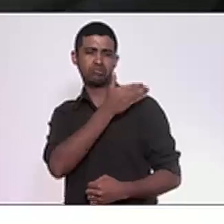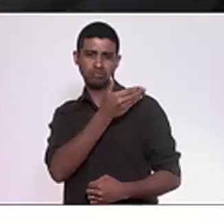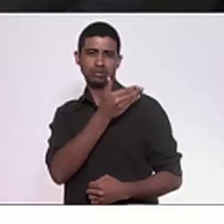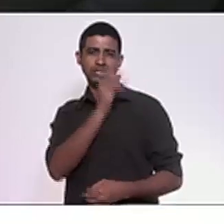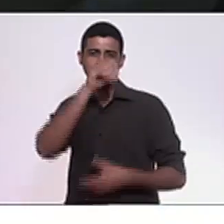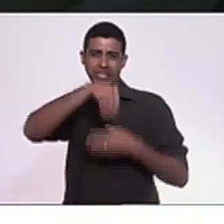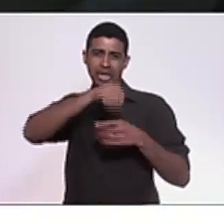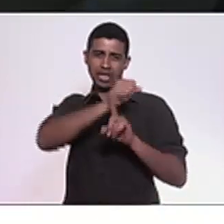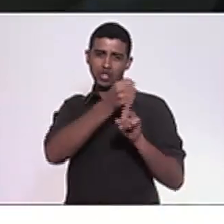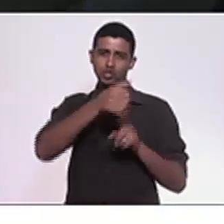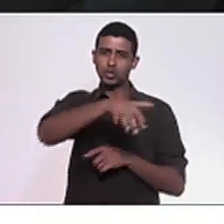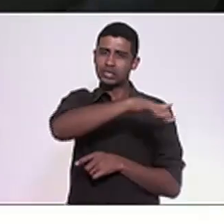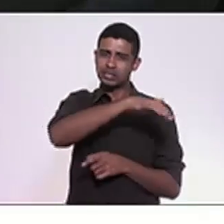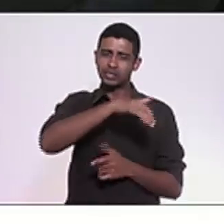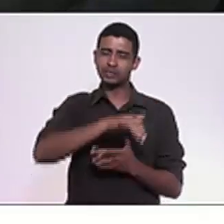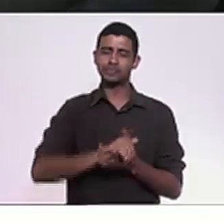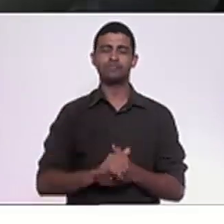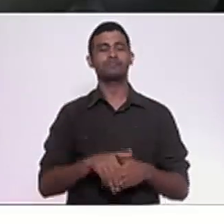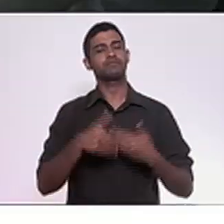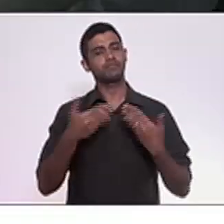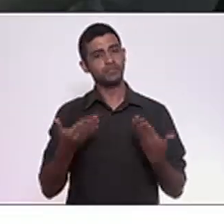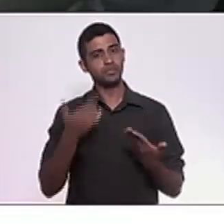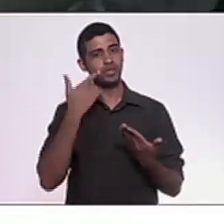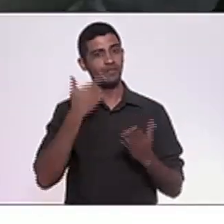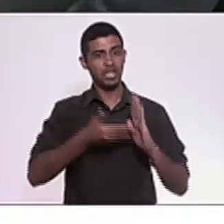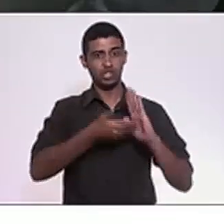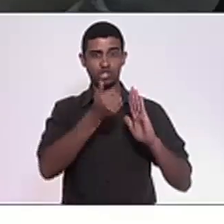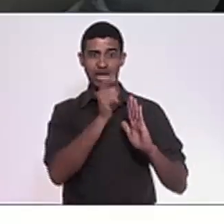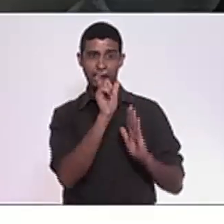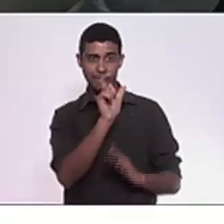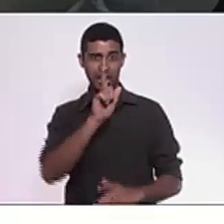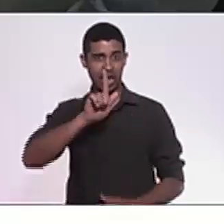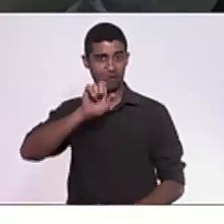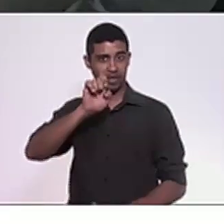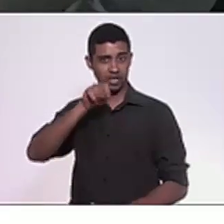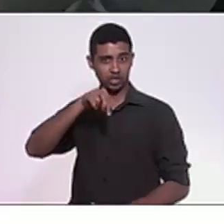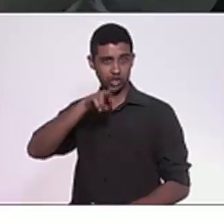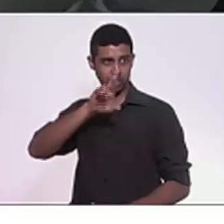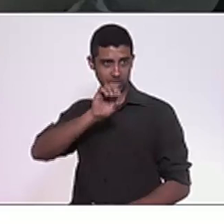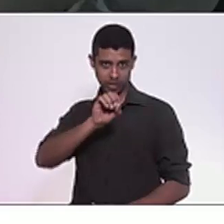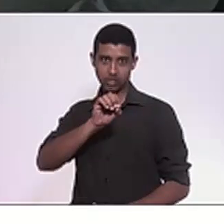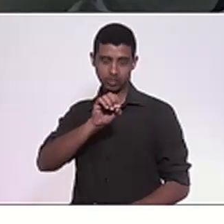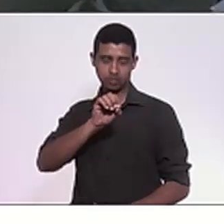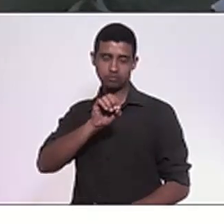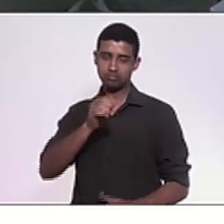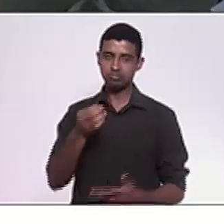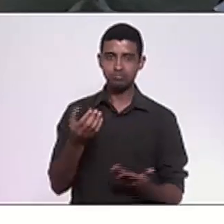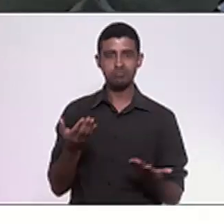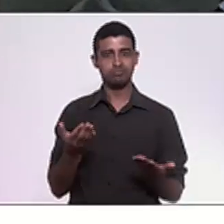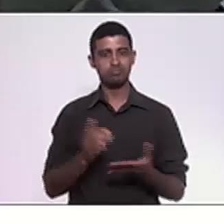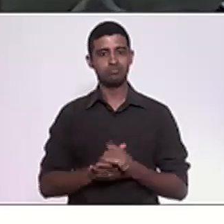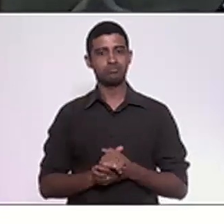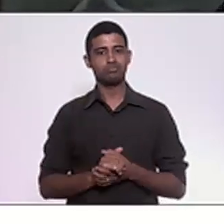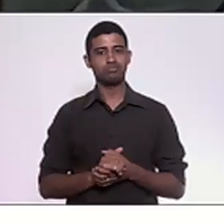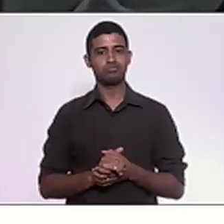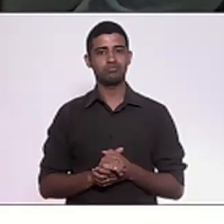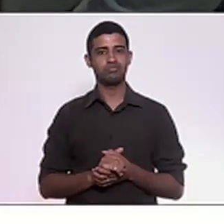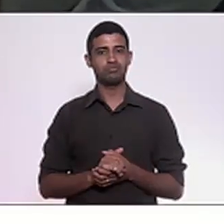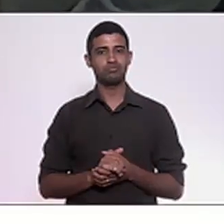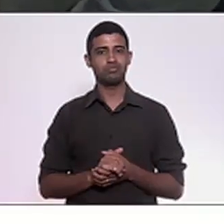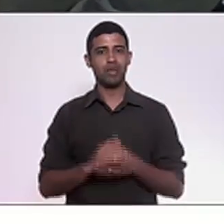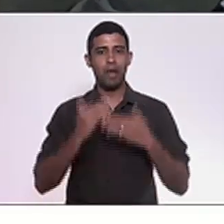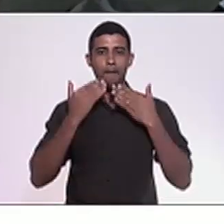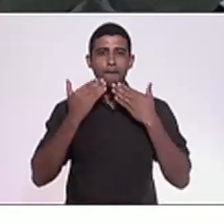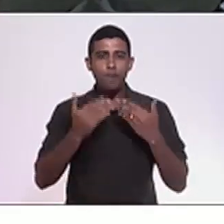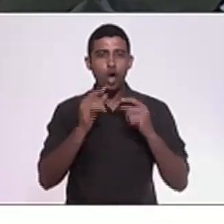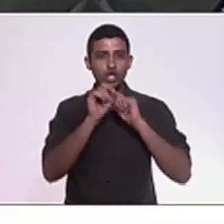na nossa sociedade. Então, a retirada da palavra gênero, ela deixou de lado um segmento da